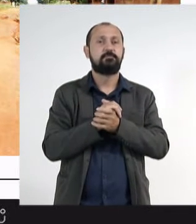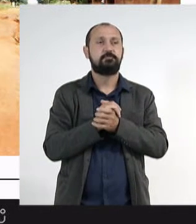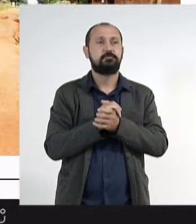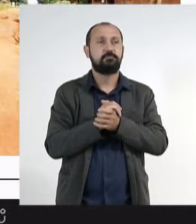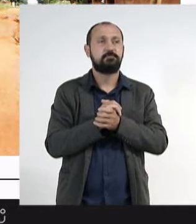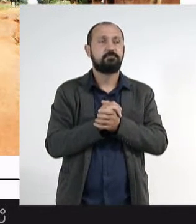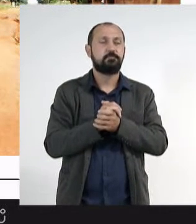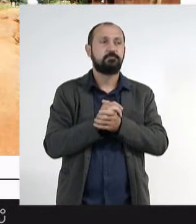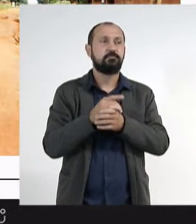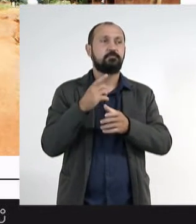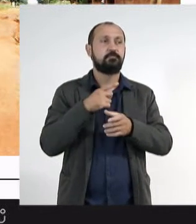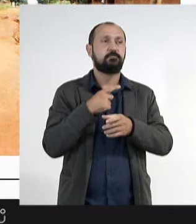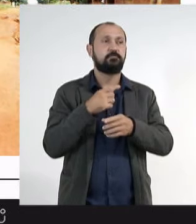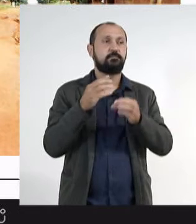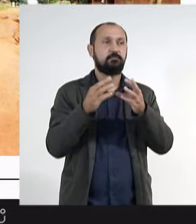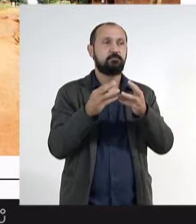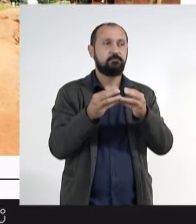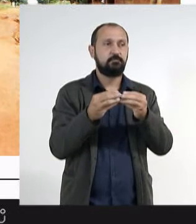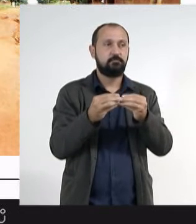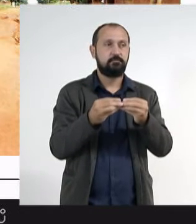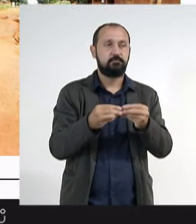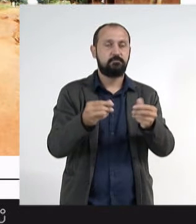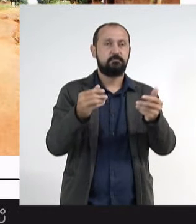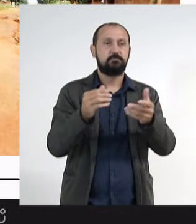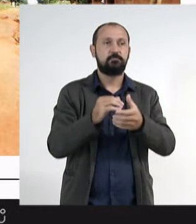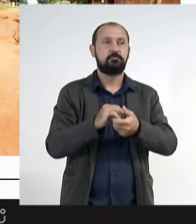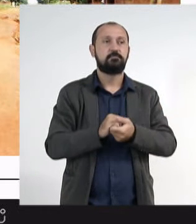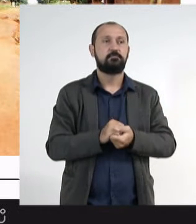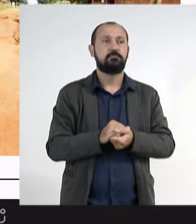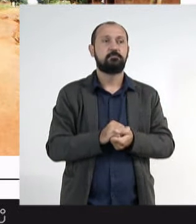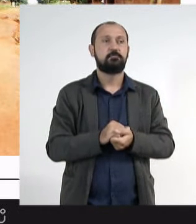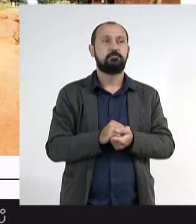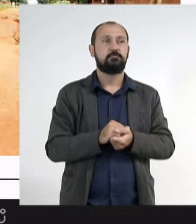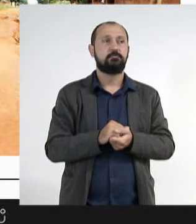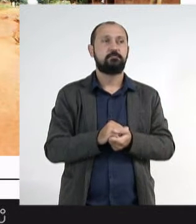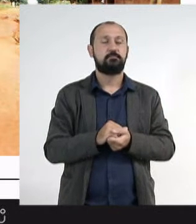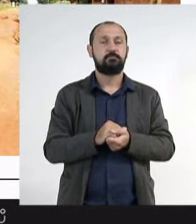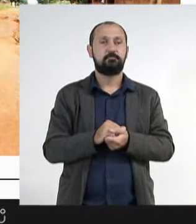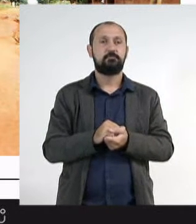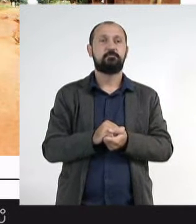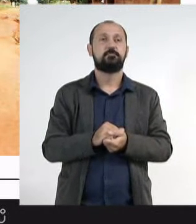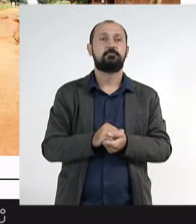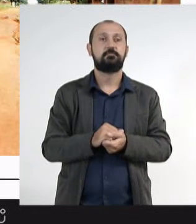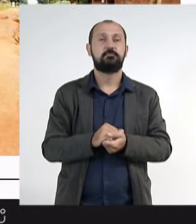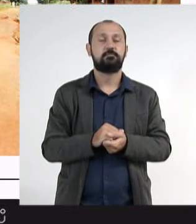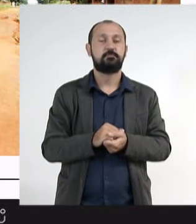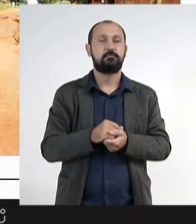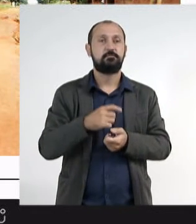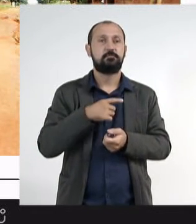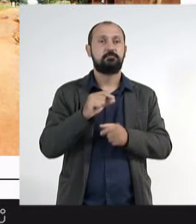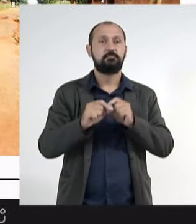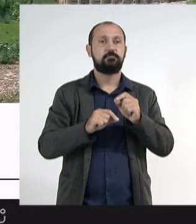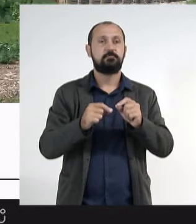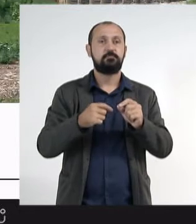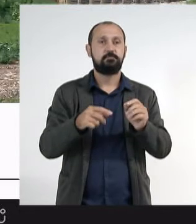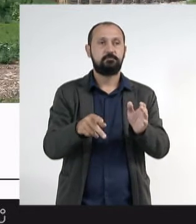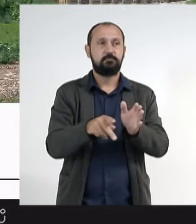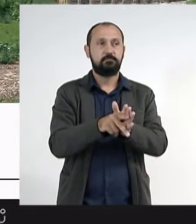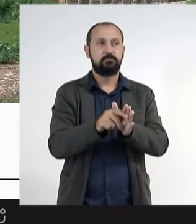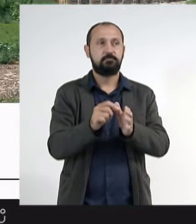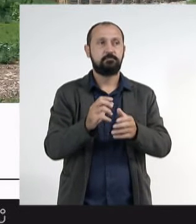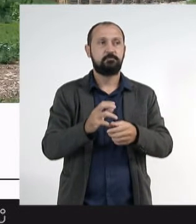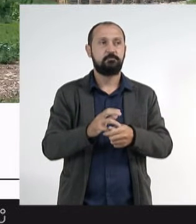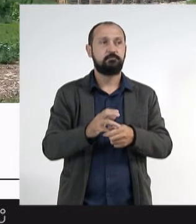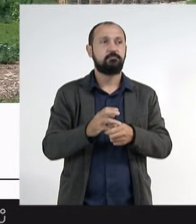drenagem, que vai deteriorando e que vai ocupando o caminho do escoamento. Então, são esses problemas dos